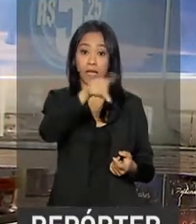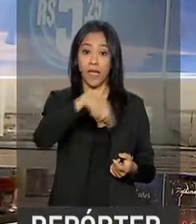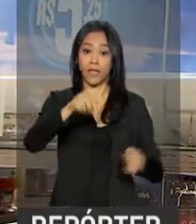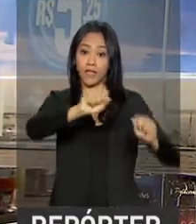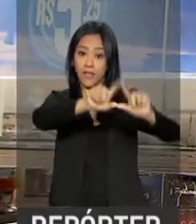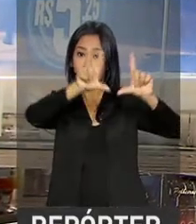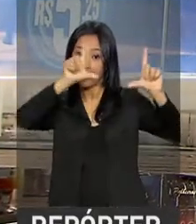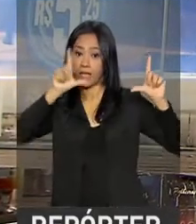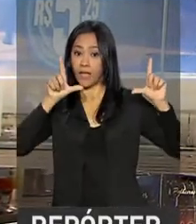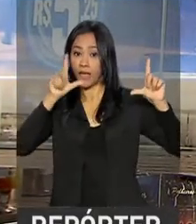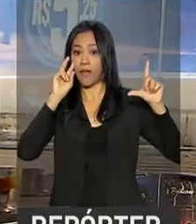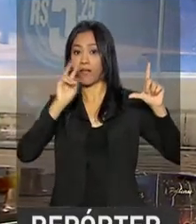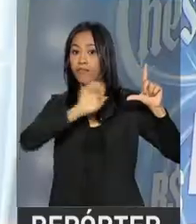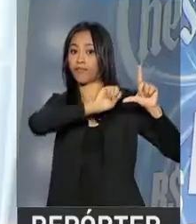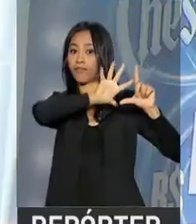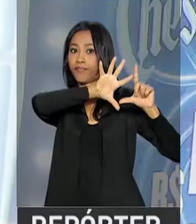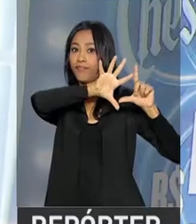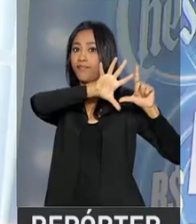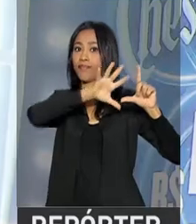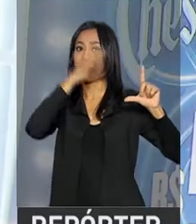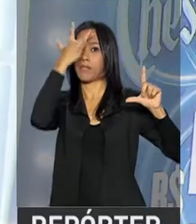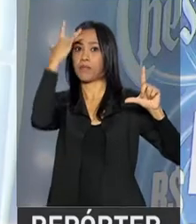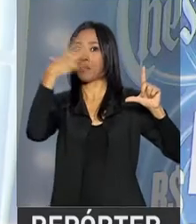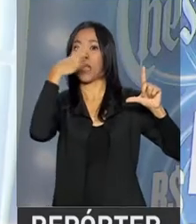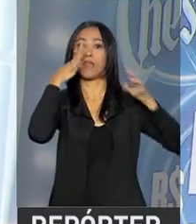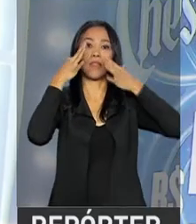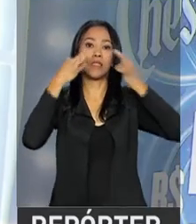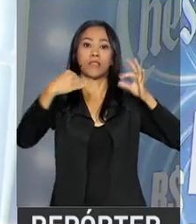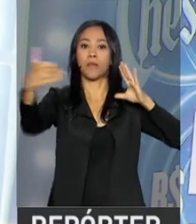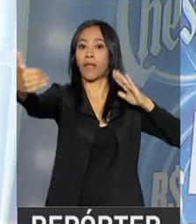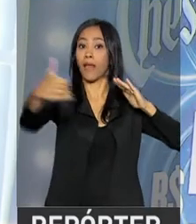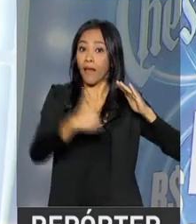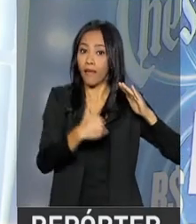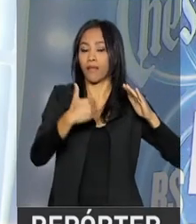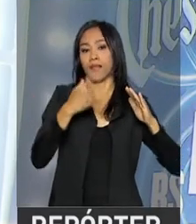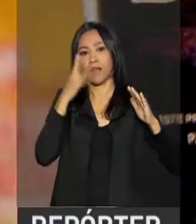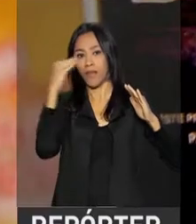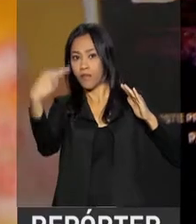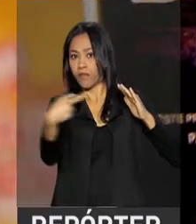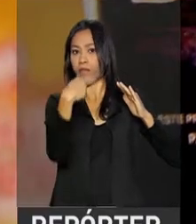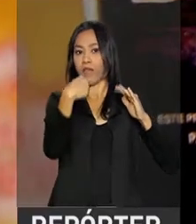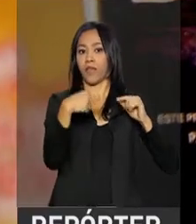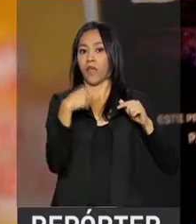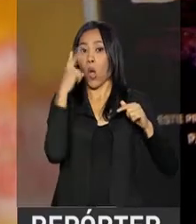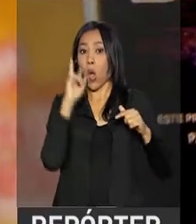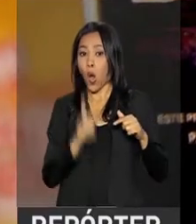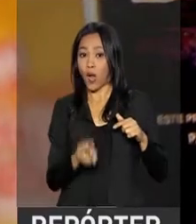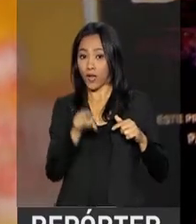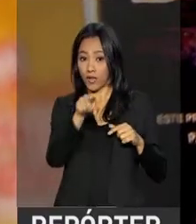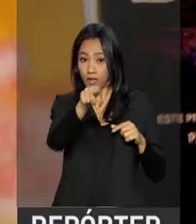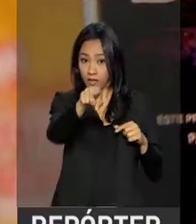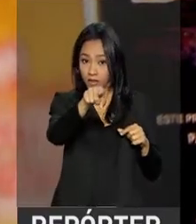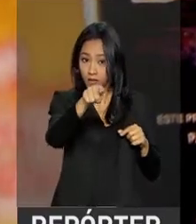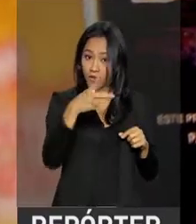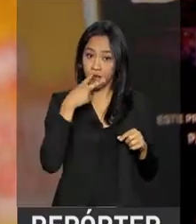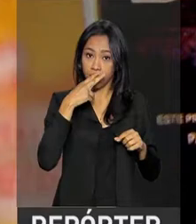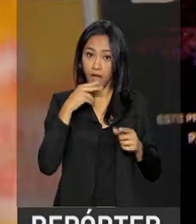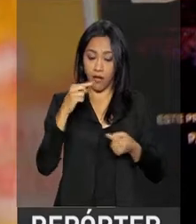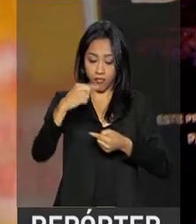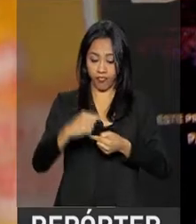tem até esse painel iluminado para chamar a atenção de quem entra no estabelecimento e olha essa carteira de cigarro aí